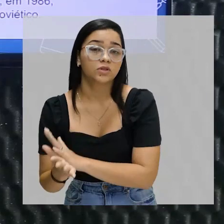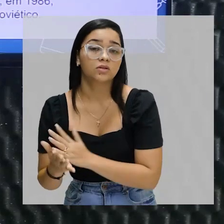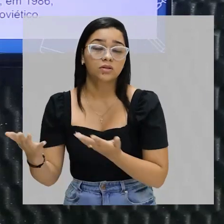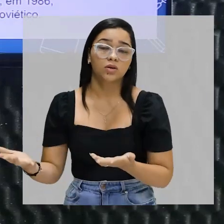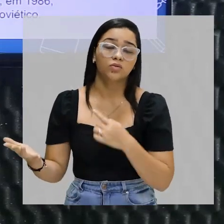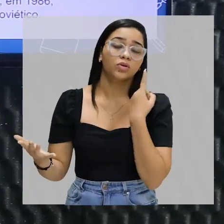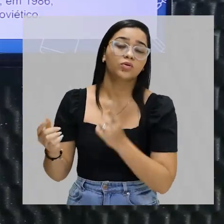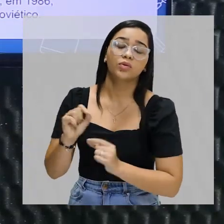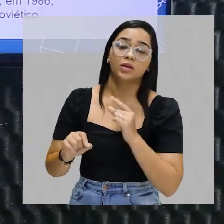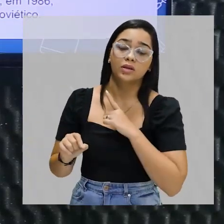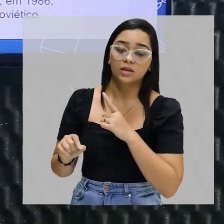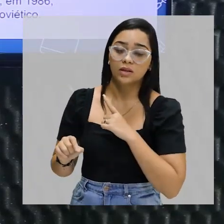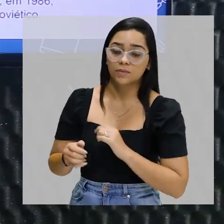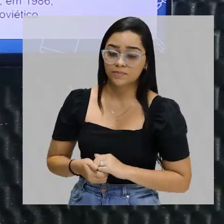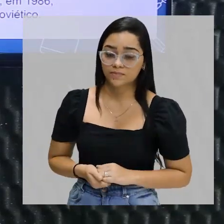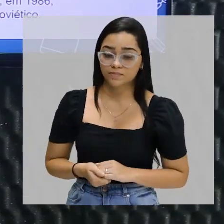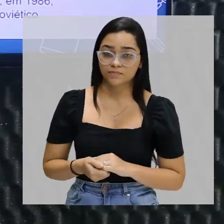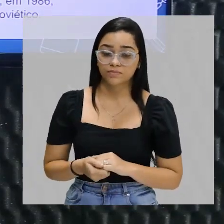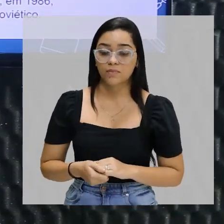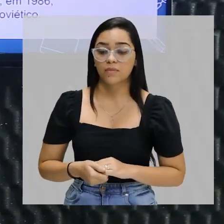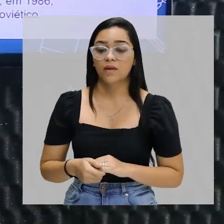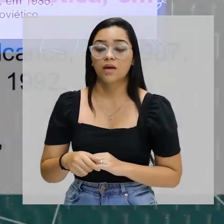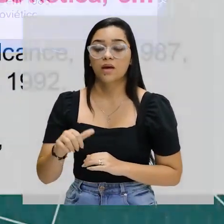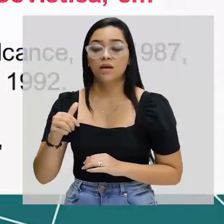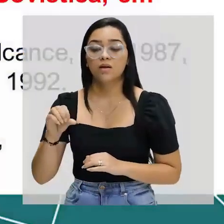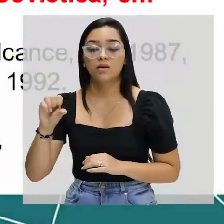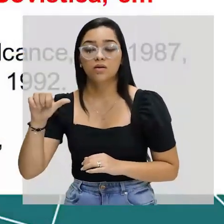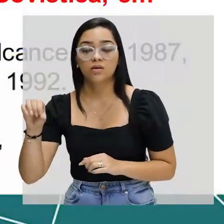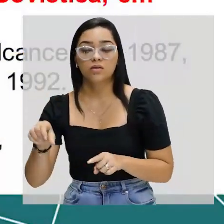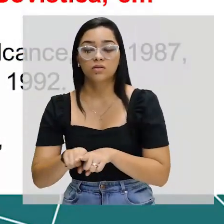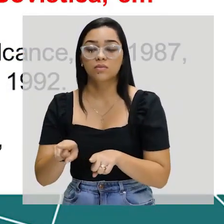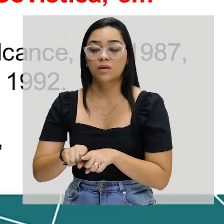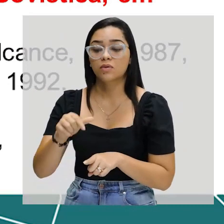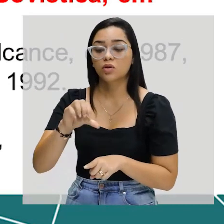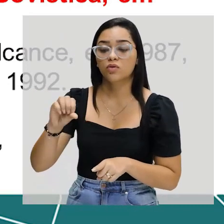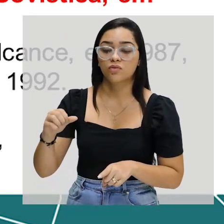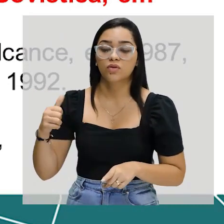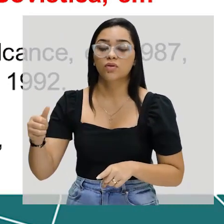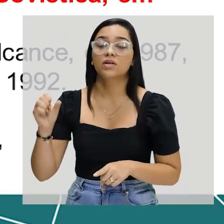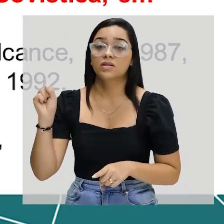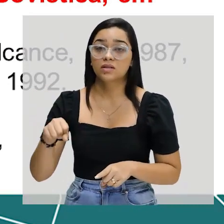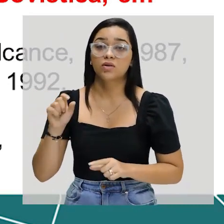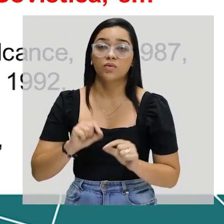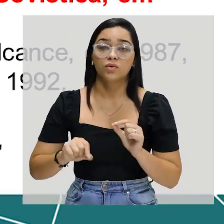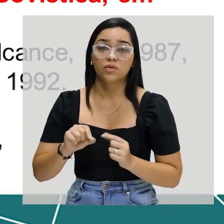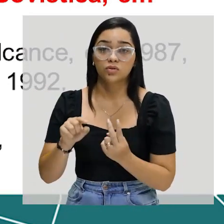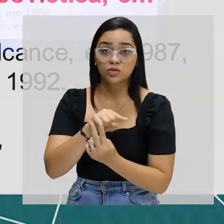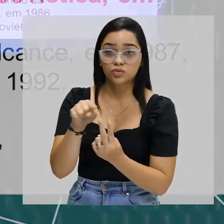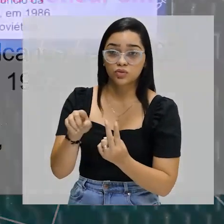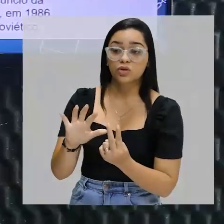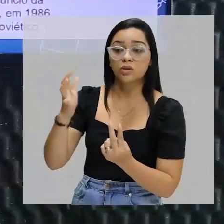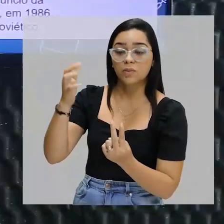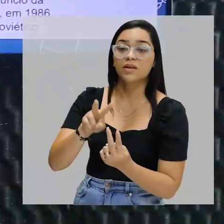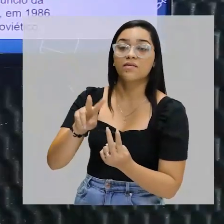então nós temos aí a queda do muro de Berlim 89 e o final da União Soviética em 91 Esses são os dois